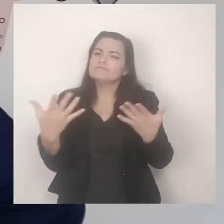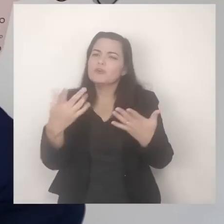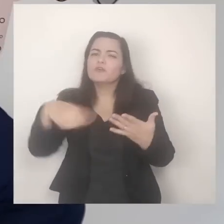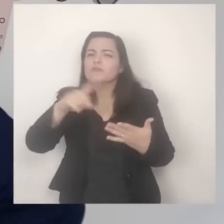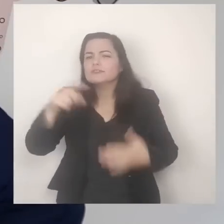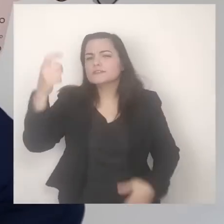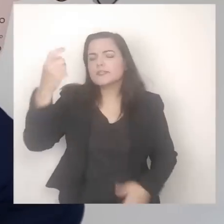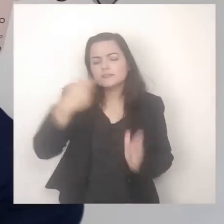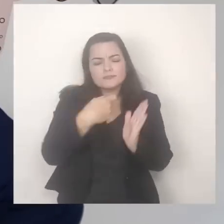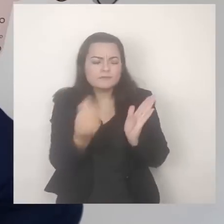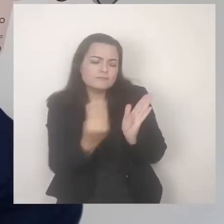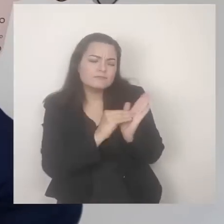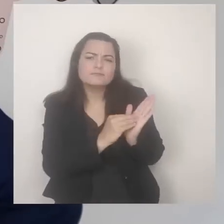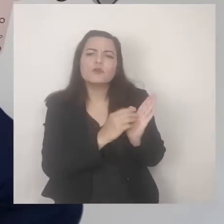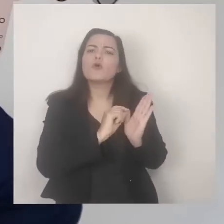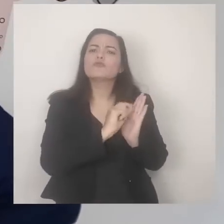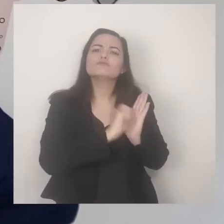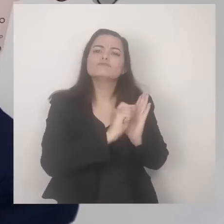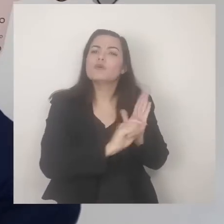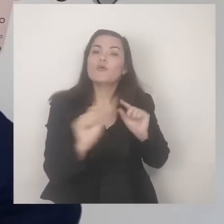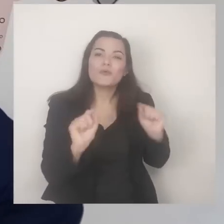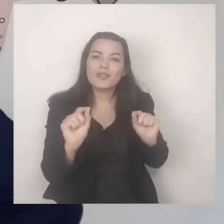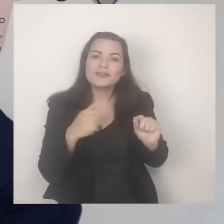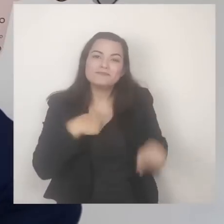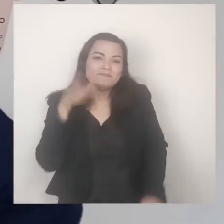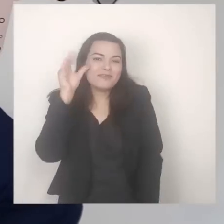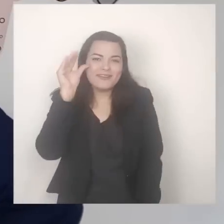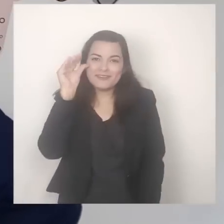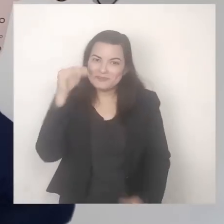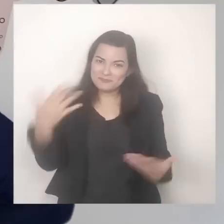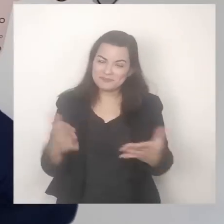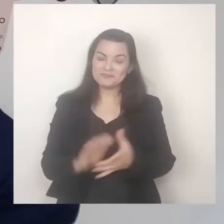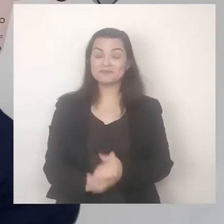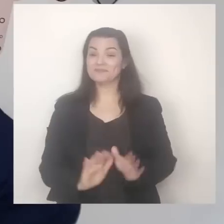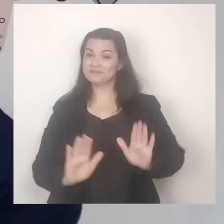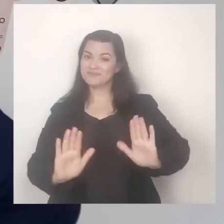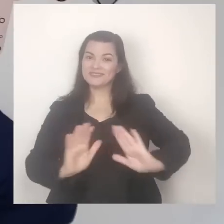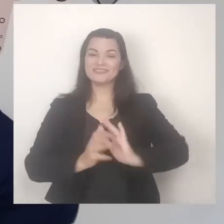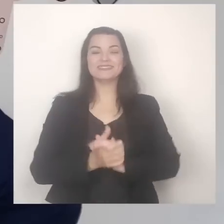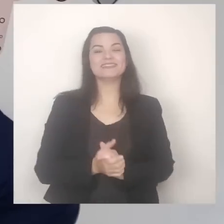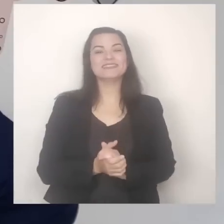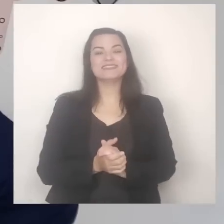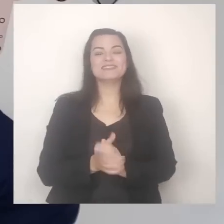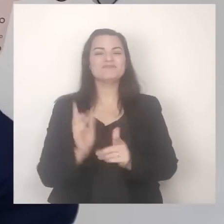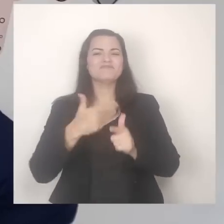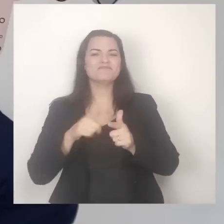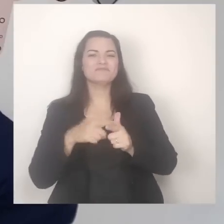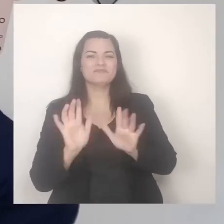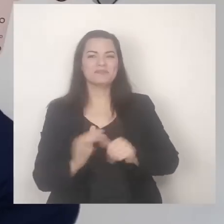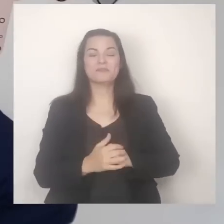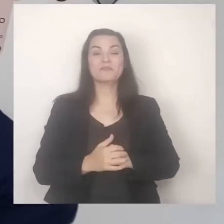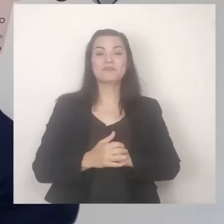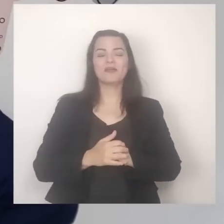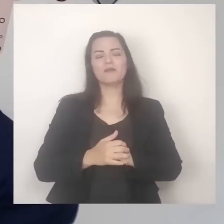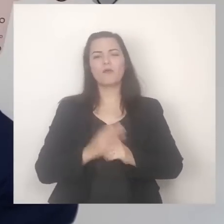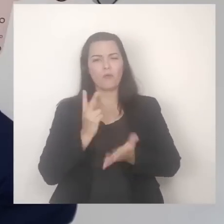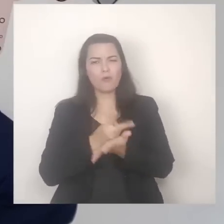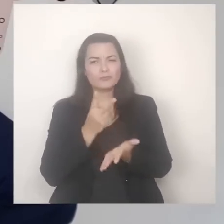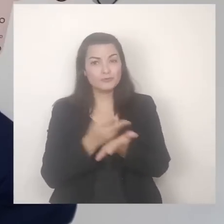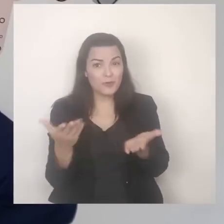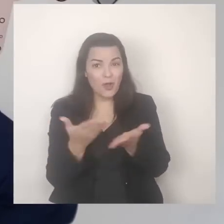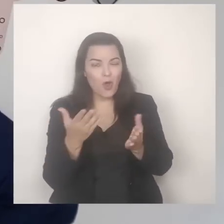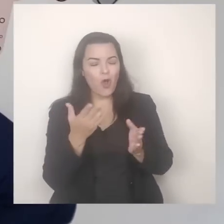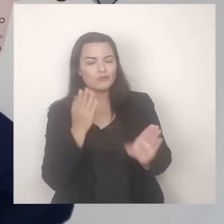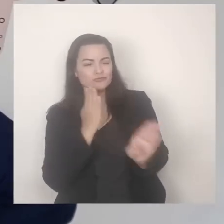aí, hein? Ai, eu fico tão curiosa. Mas, de qualquer forma, vamos descobrir mais algumas